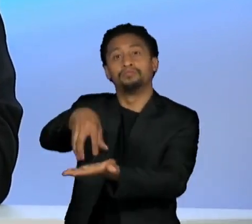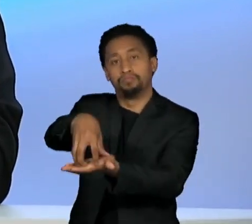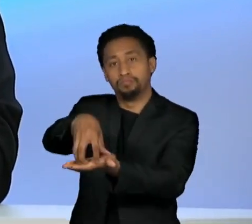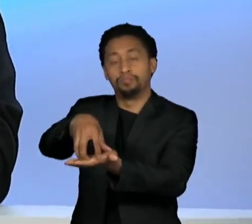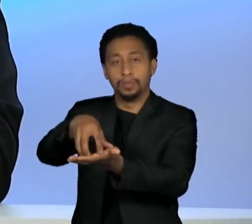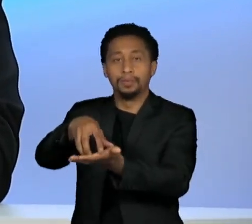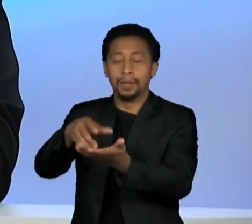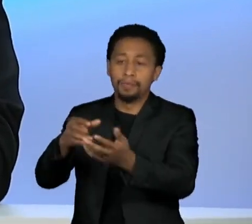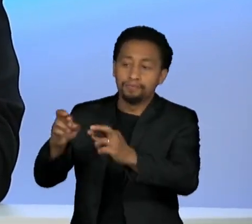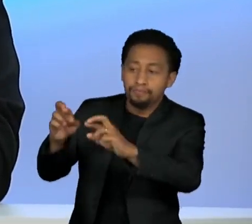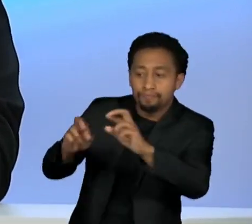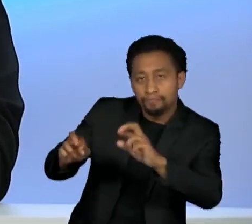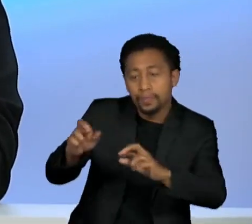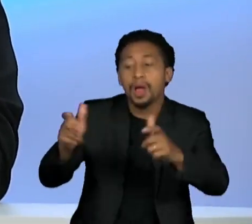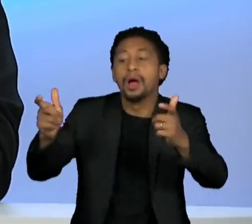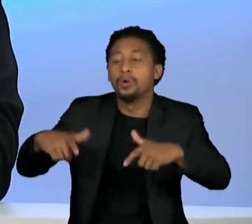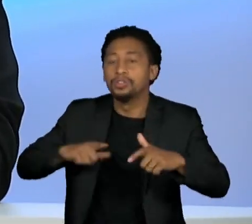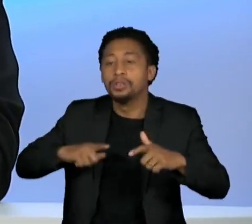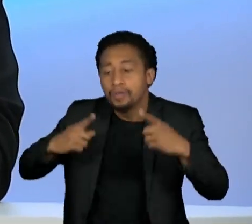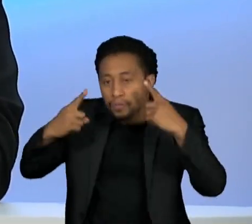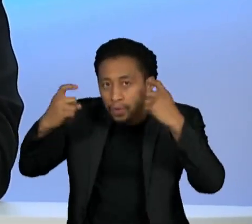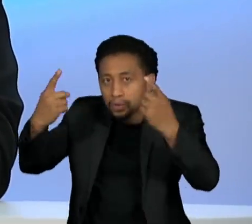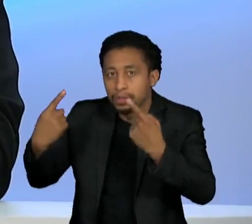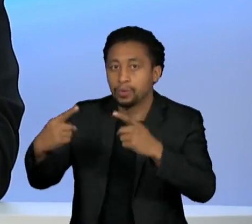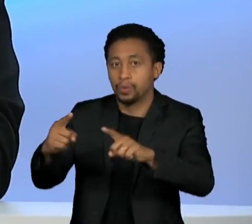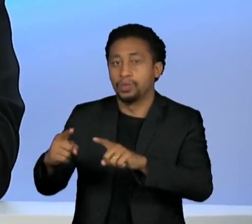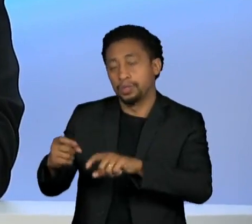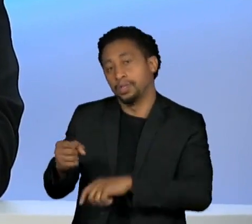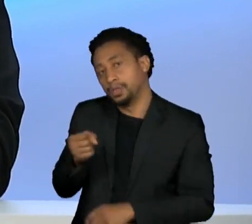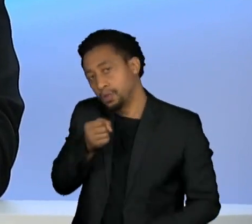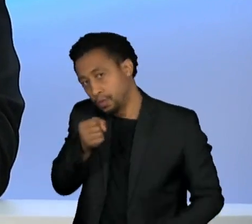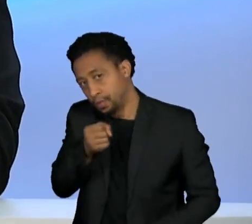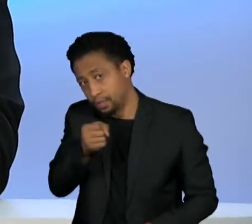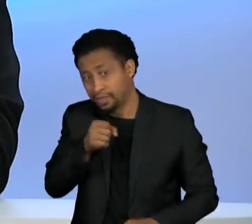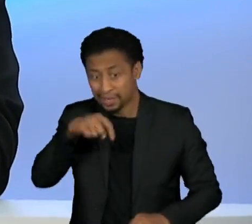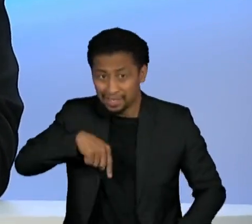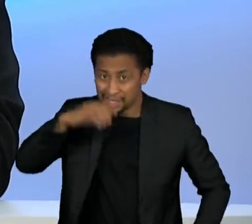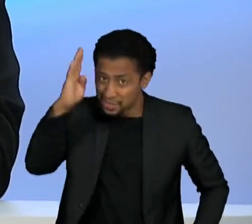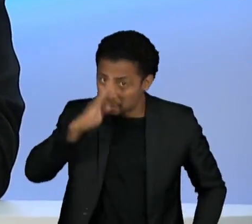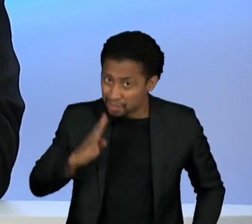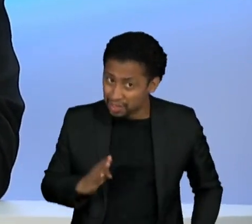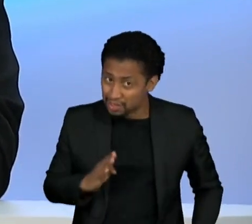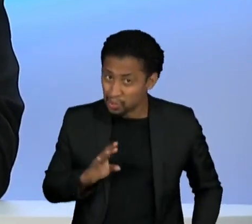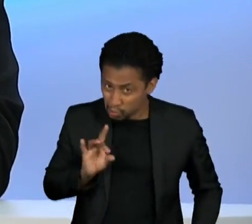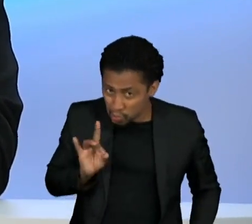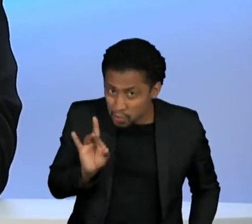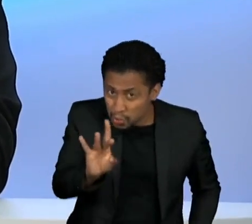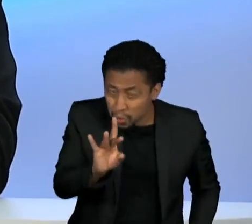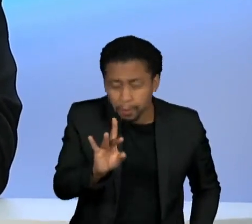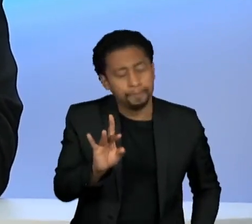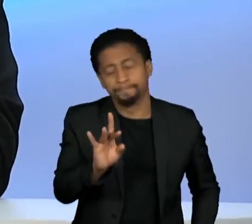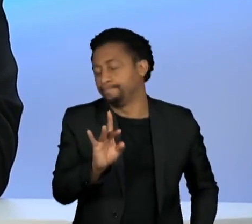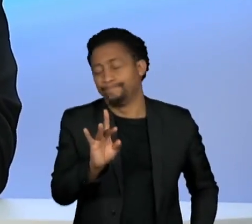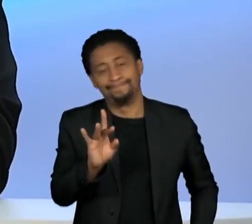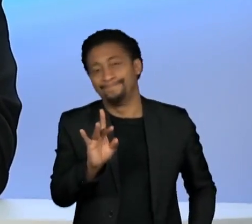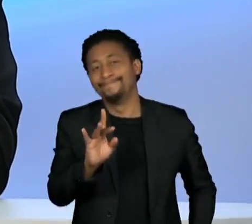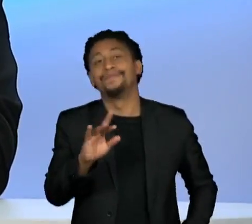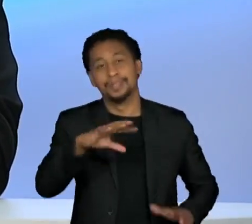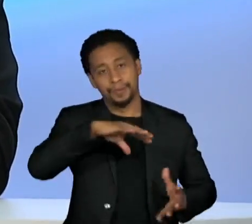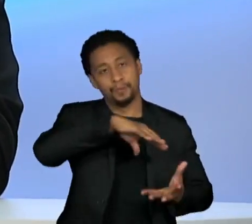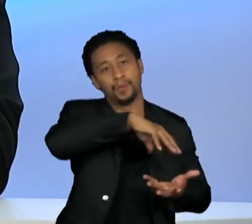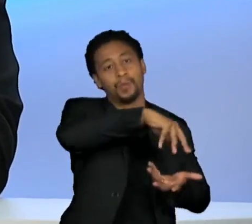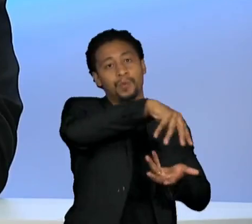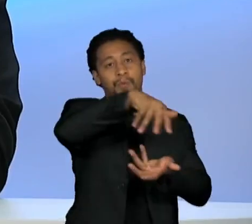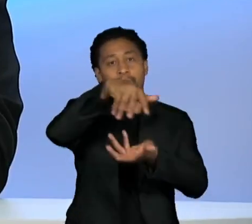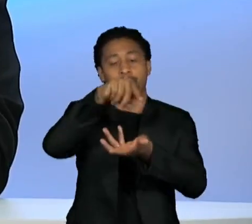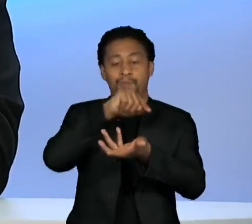contra Jornalista. Mas a gente sabe que essa realidade que a gente está vivendo aqui no Brasil não é uma exclusividade. A gente sabe que isso está em escala